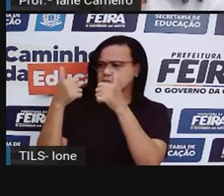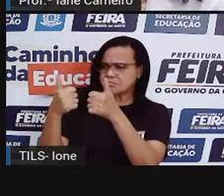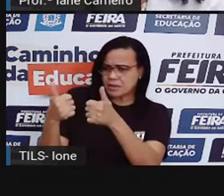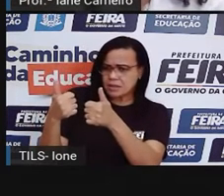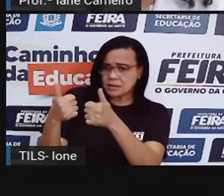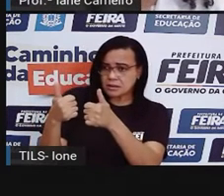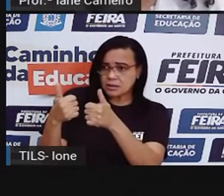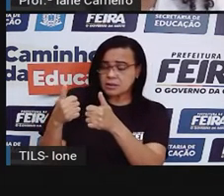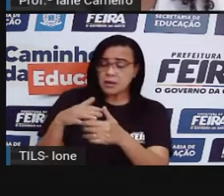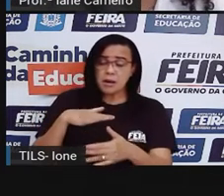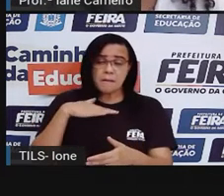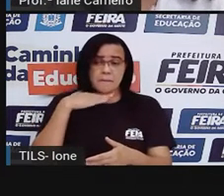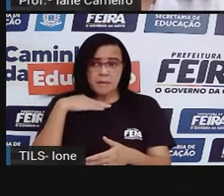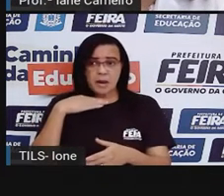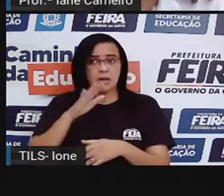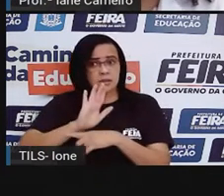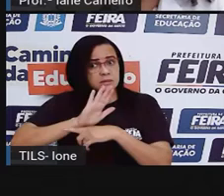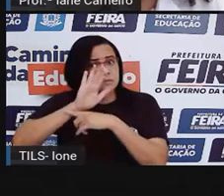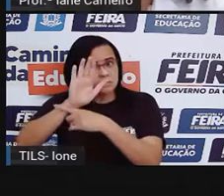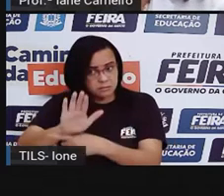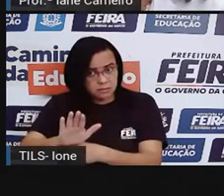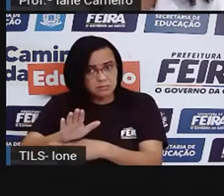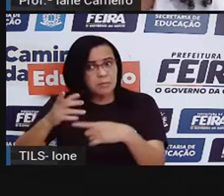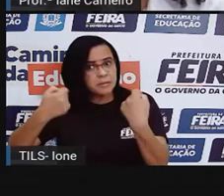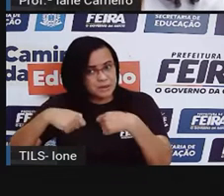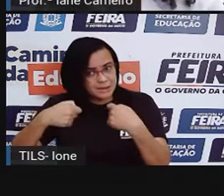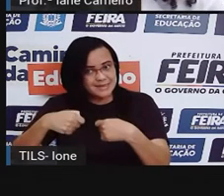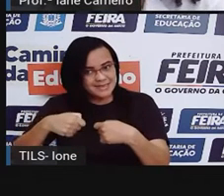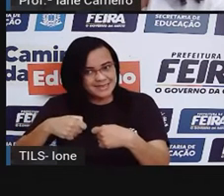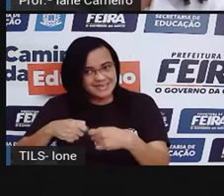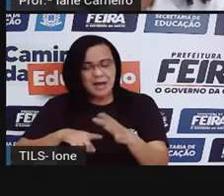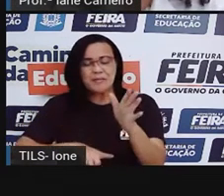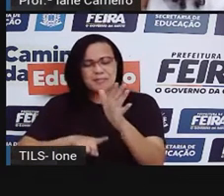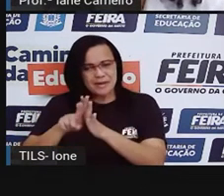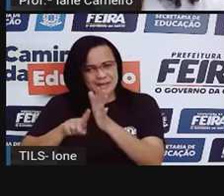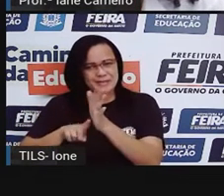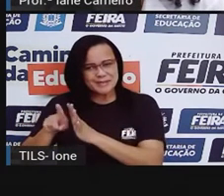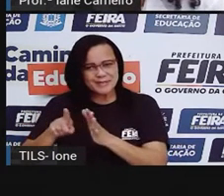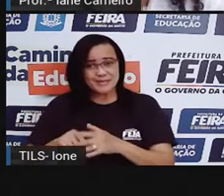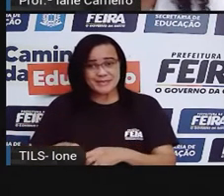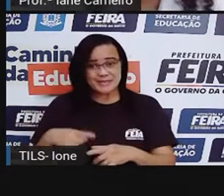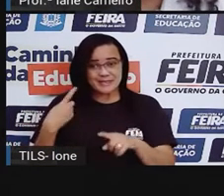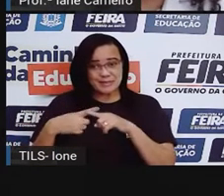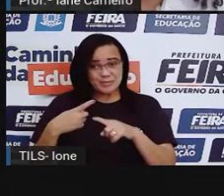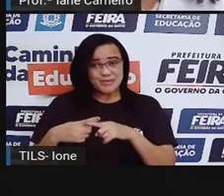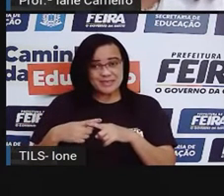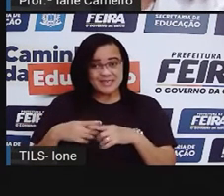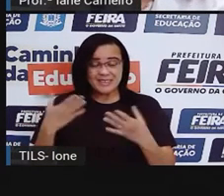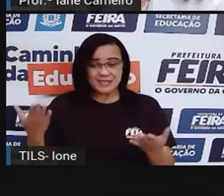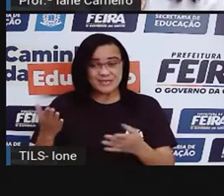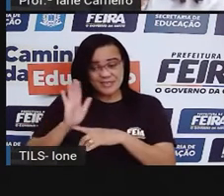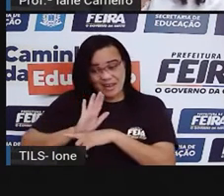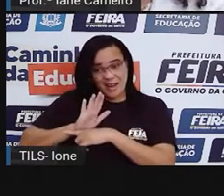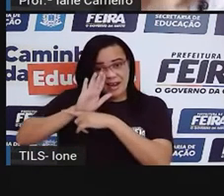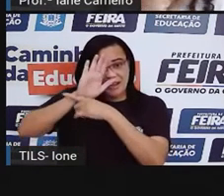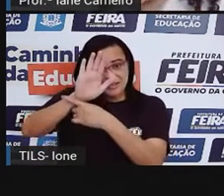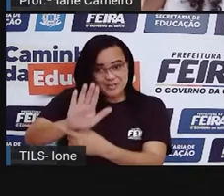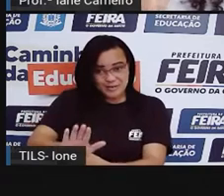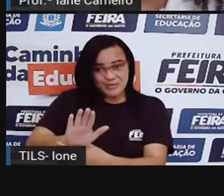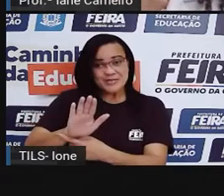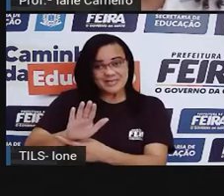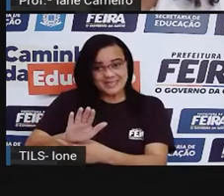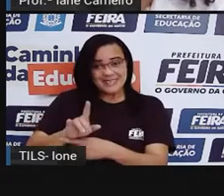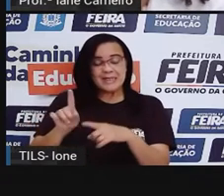para deixar ela um pouquinho mais feliz. Então, quando a gente observa isso no outro, a gente ajuda o outro de alguma forma. E também a gente evita,